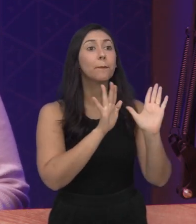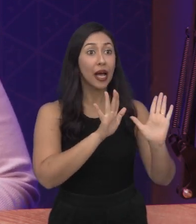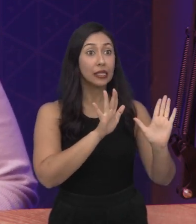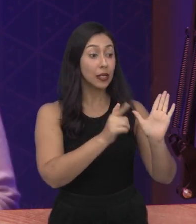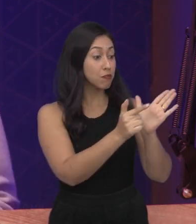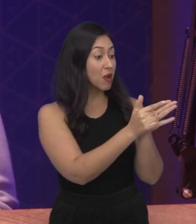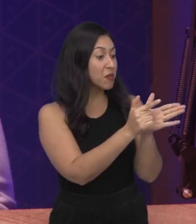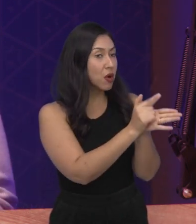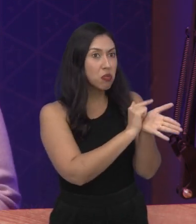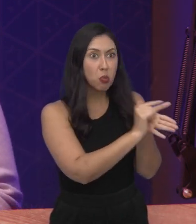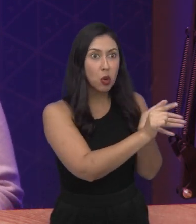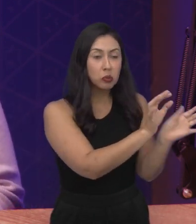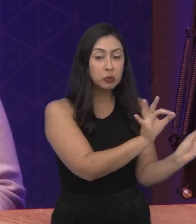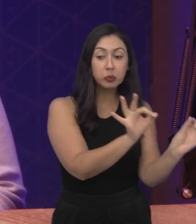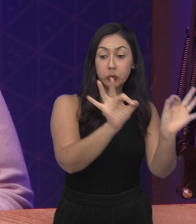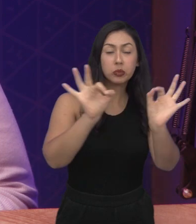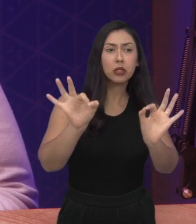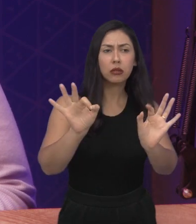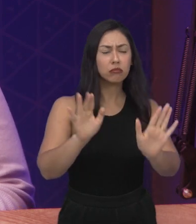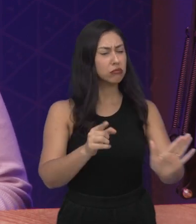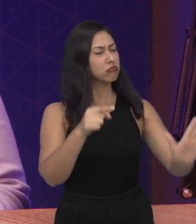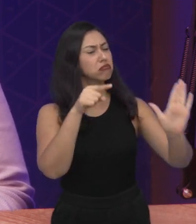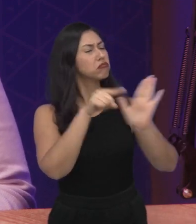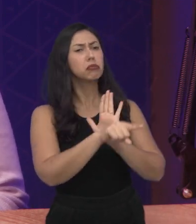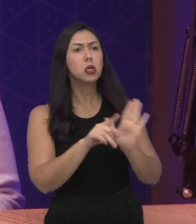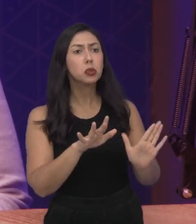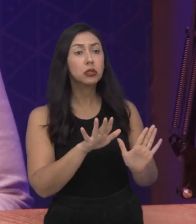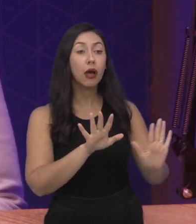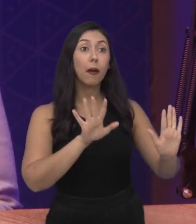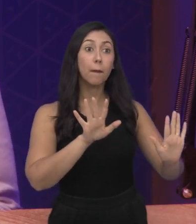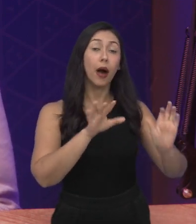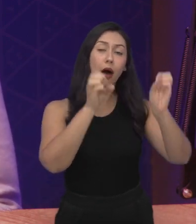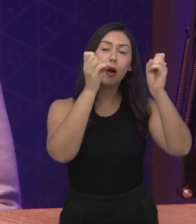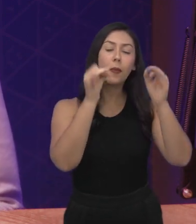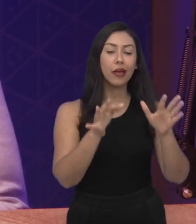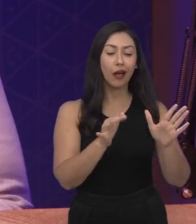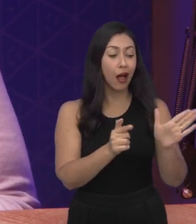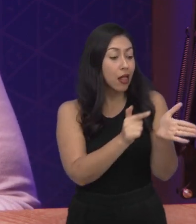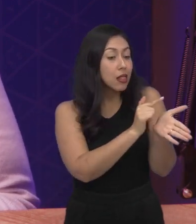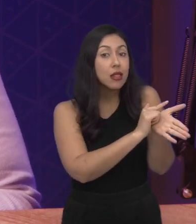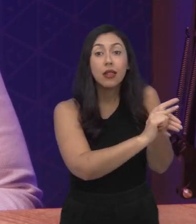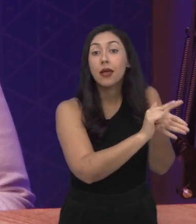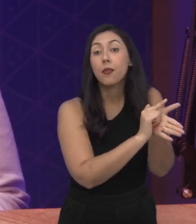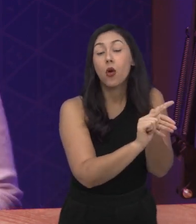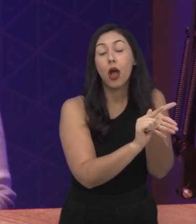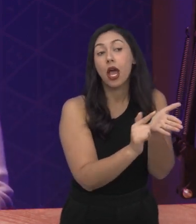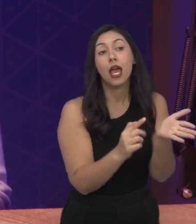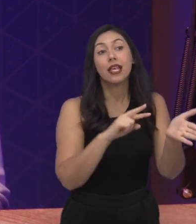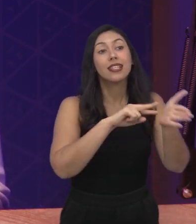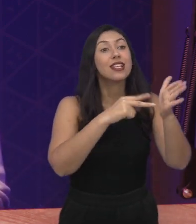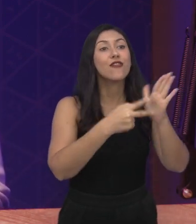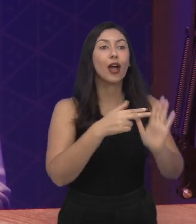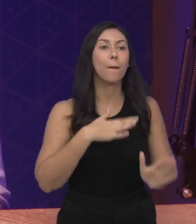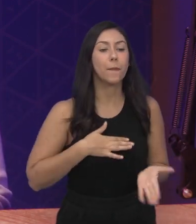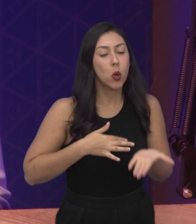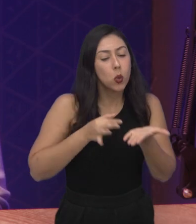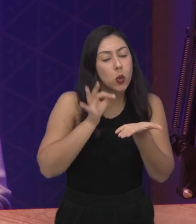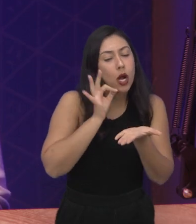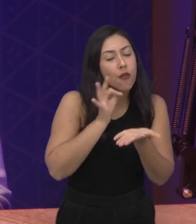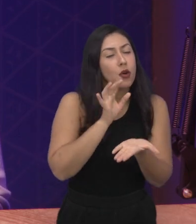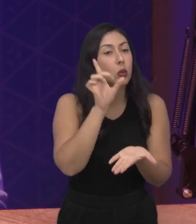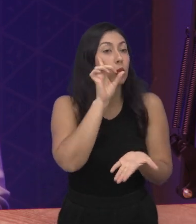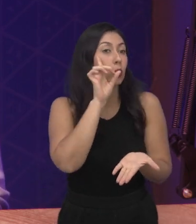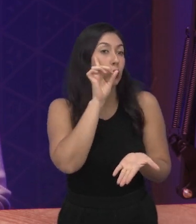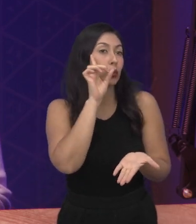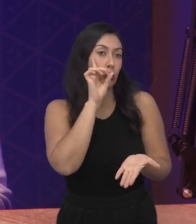a folha em branco para o professor Girafales, ele é questionado. O Chaves então explica que aquela folha em branco é o seu café da manhã